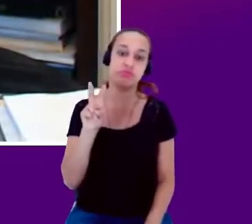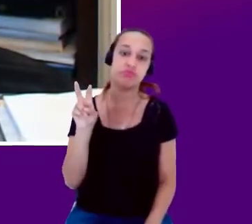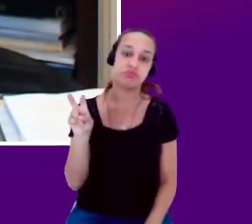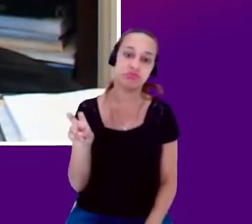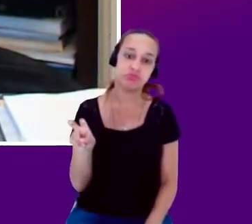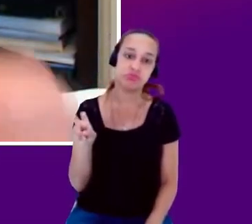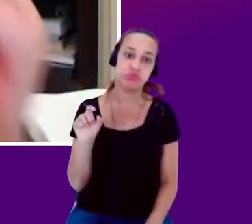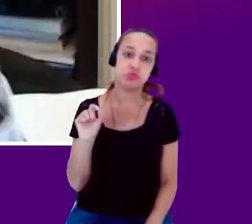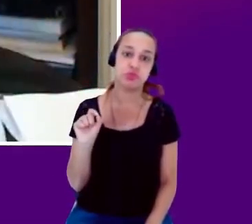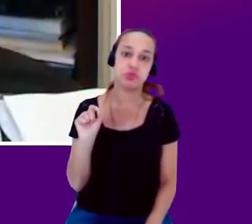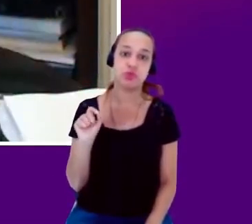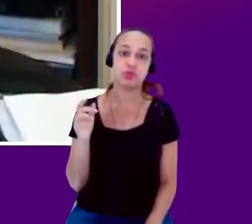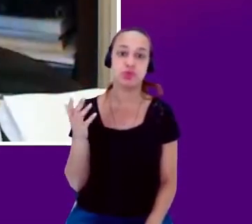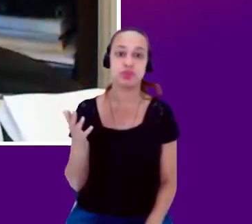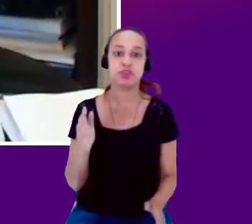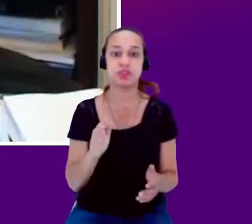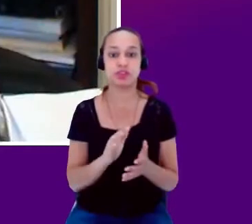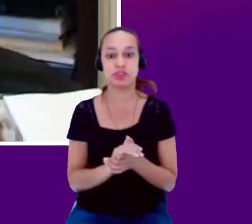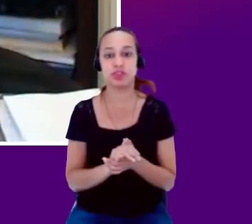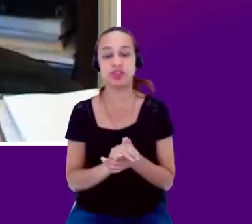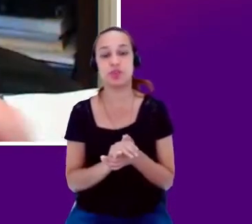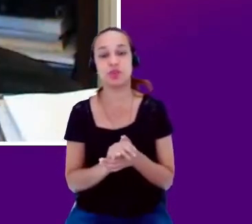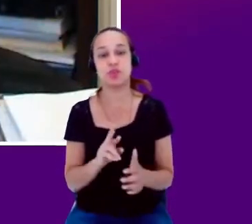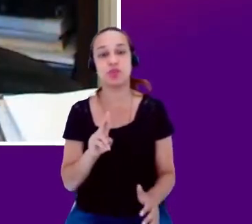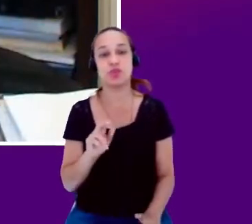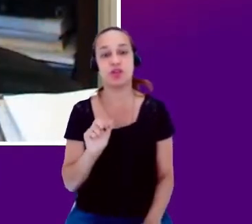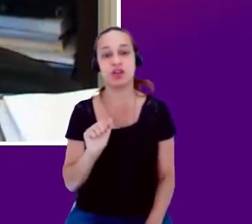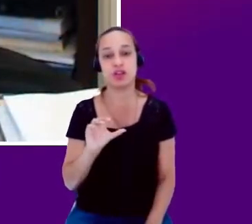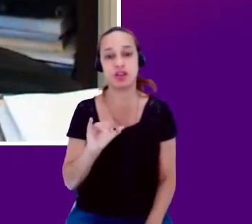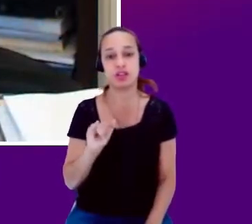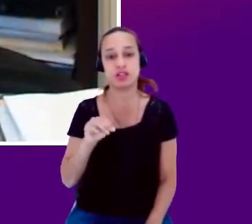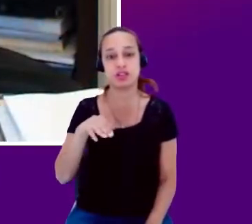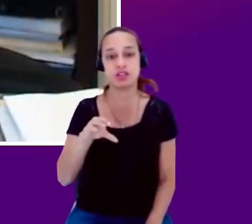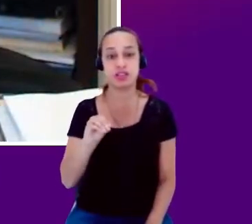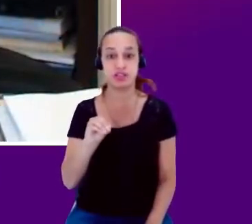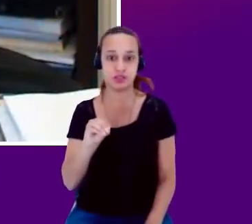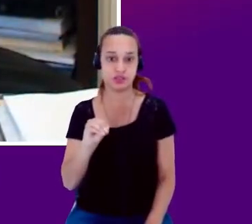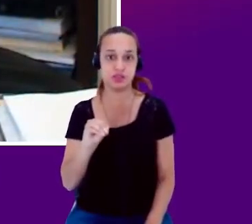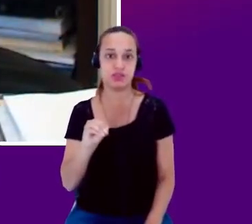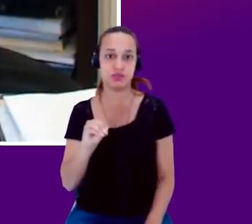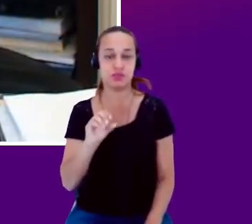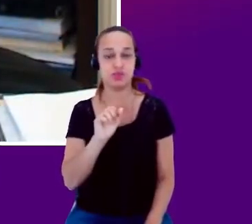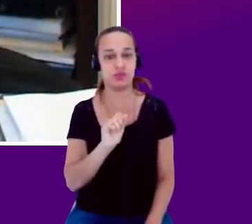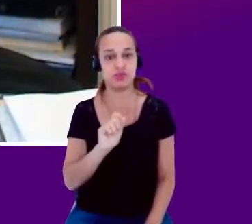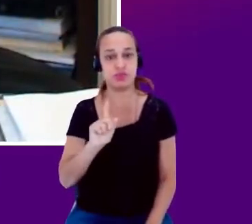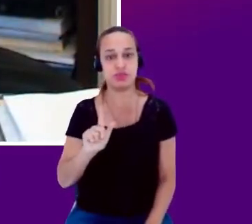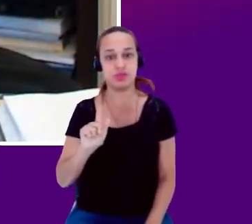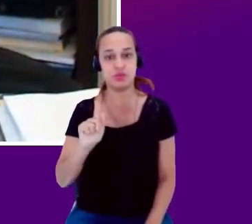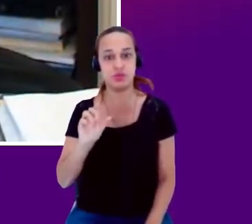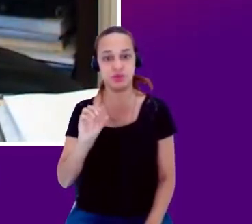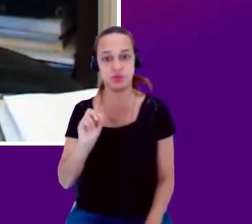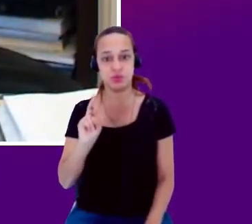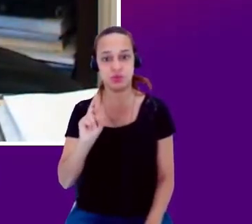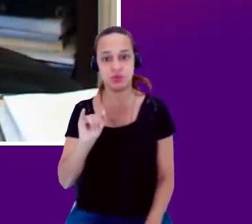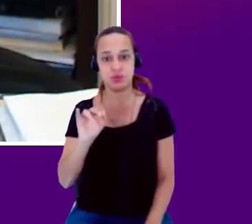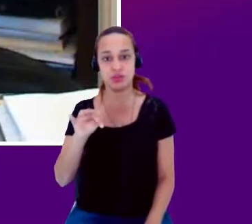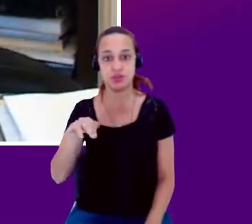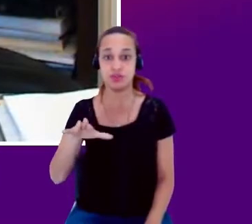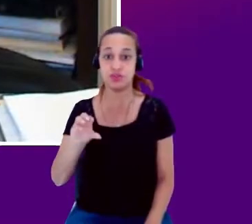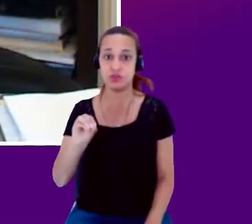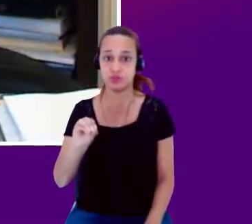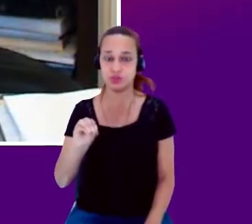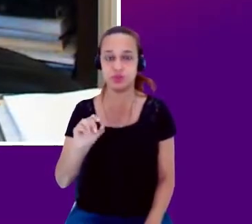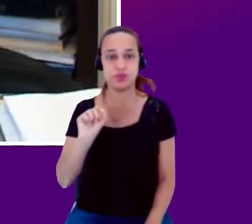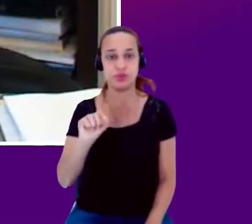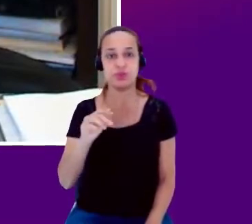um racismo algorítmico, né? Nós temos visto isso em alguns casos, em que